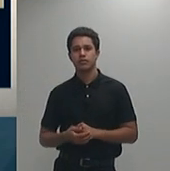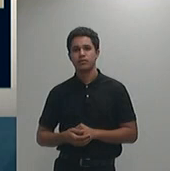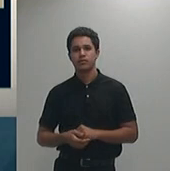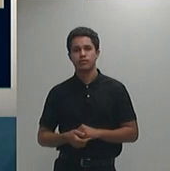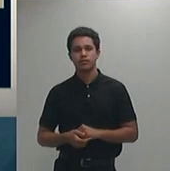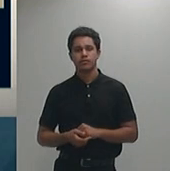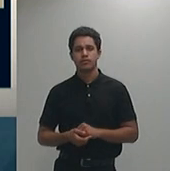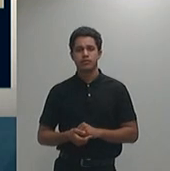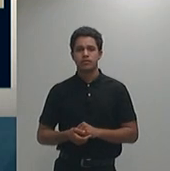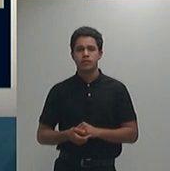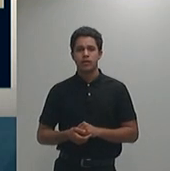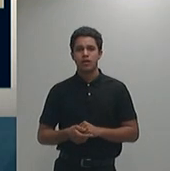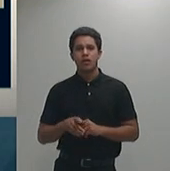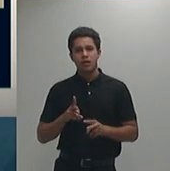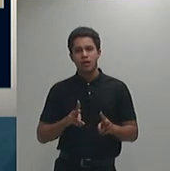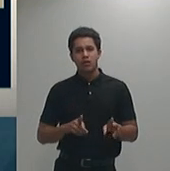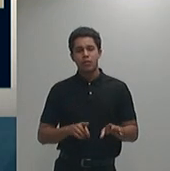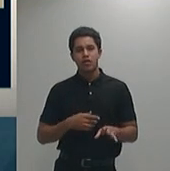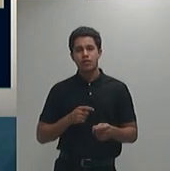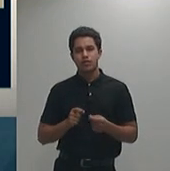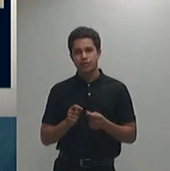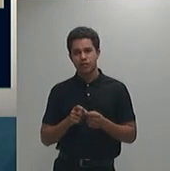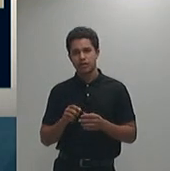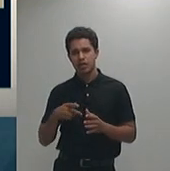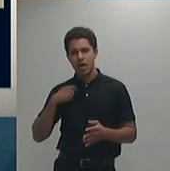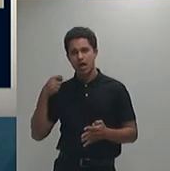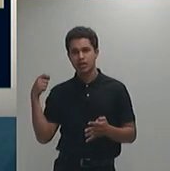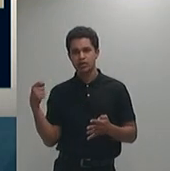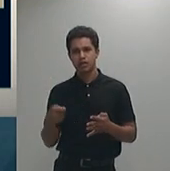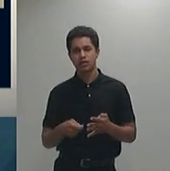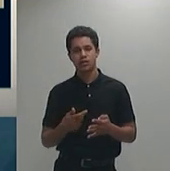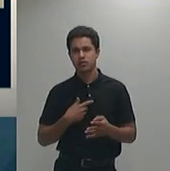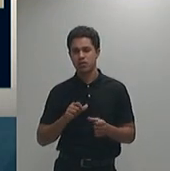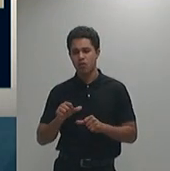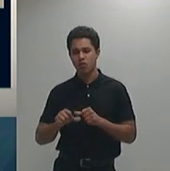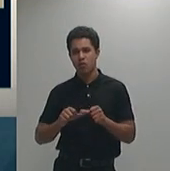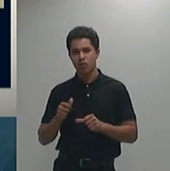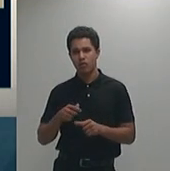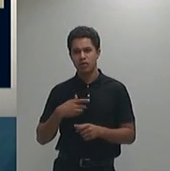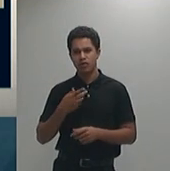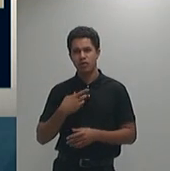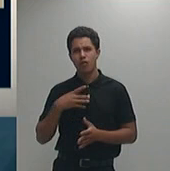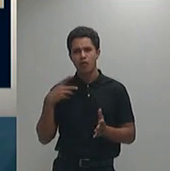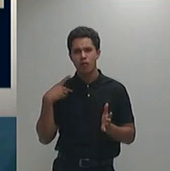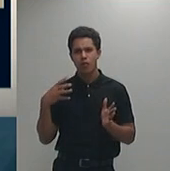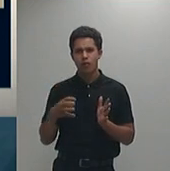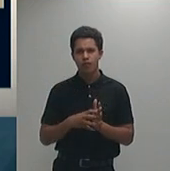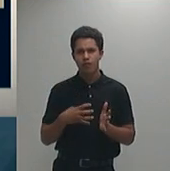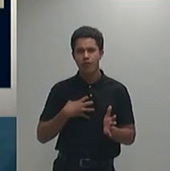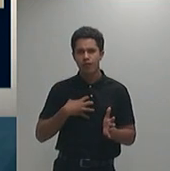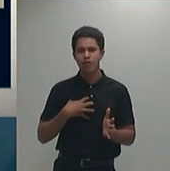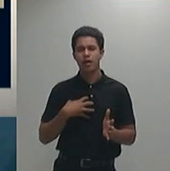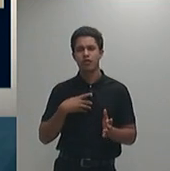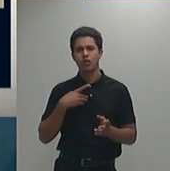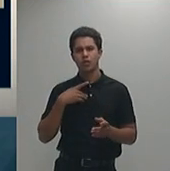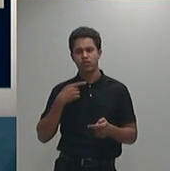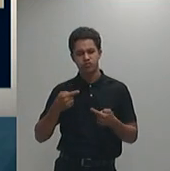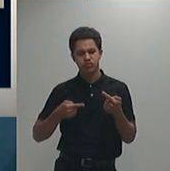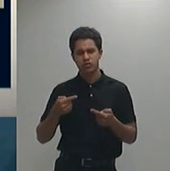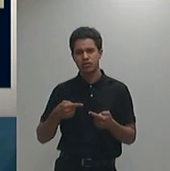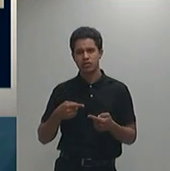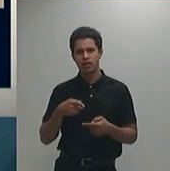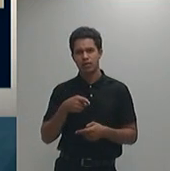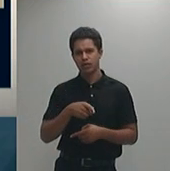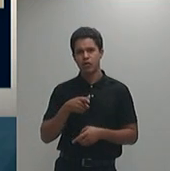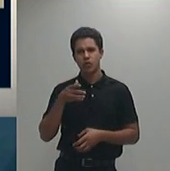é o mínimo de Executar a sentença arbitral não altera o fato indiscutível que o juiz singular não pode do que o